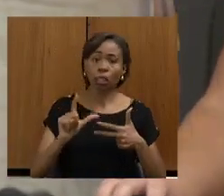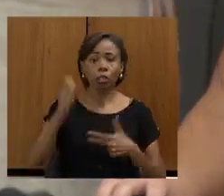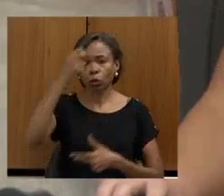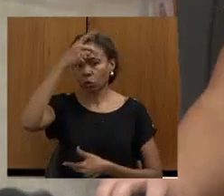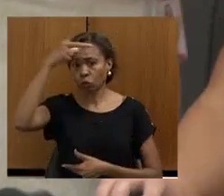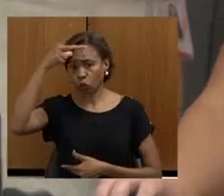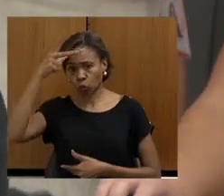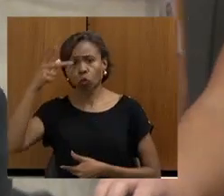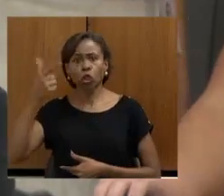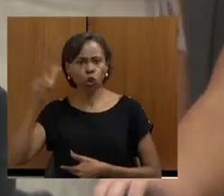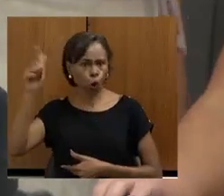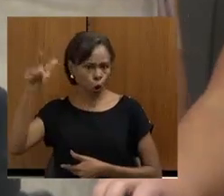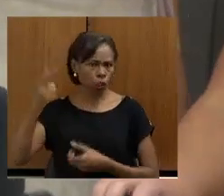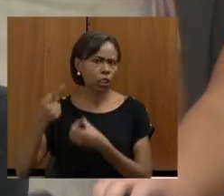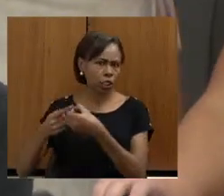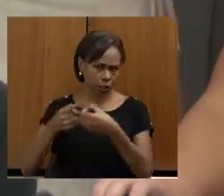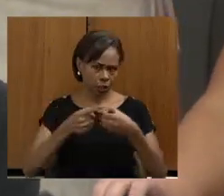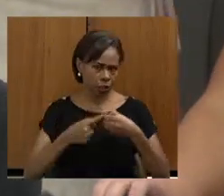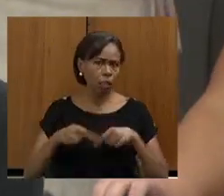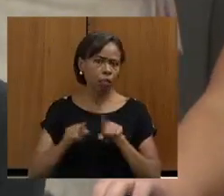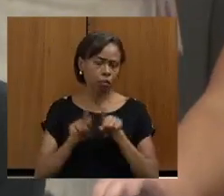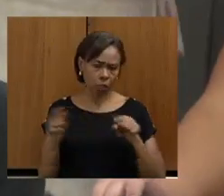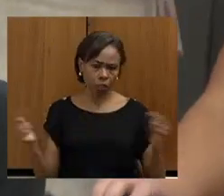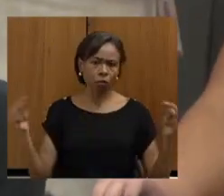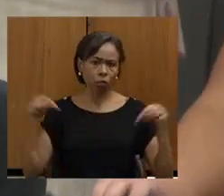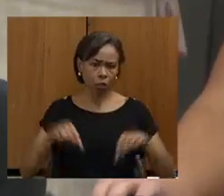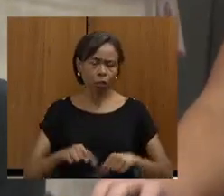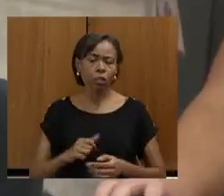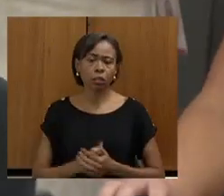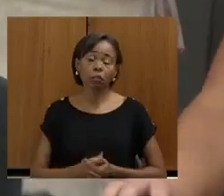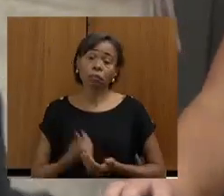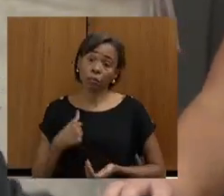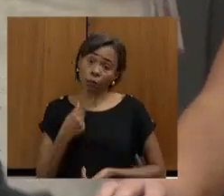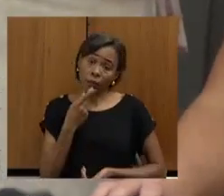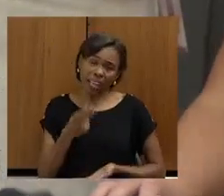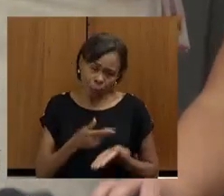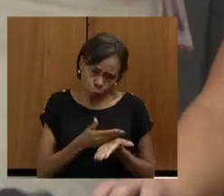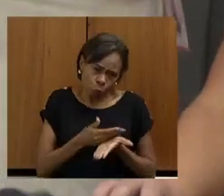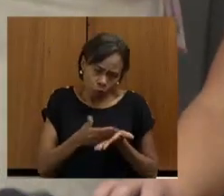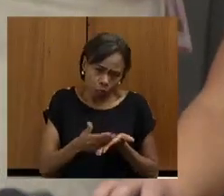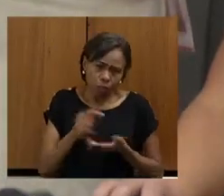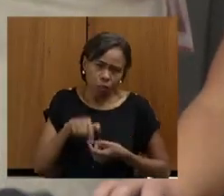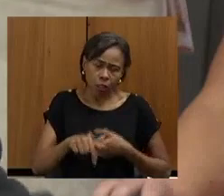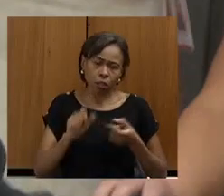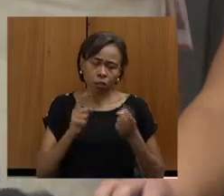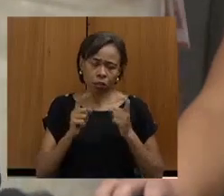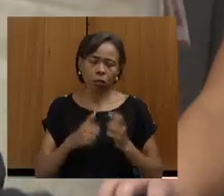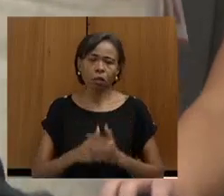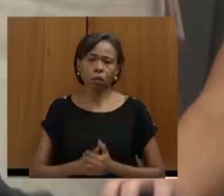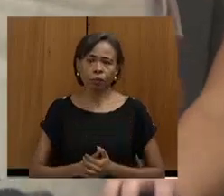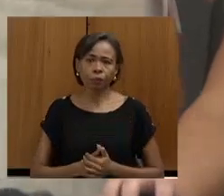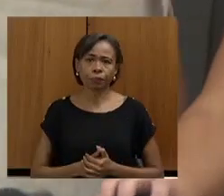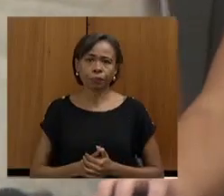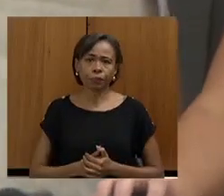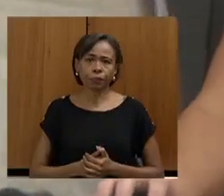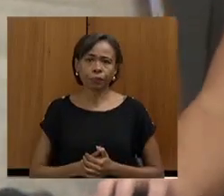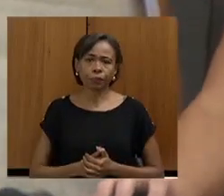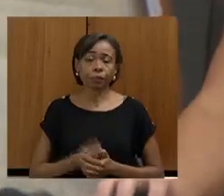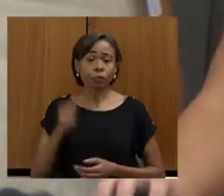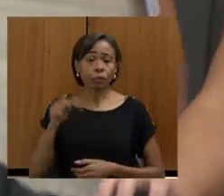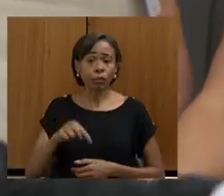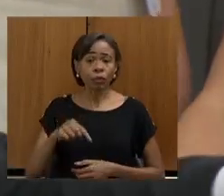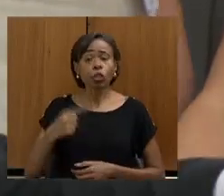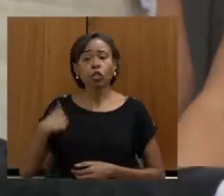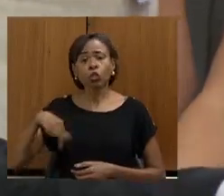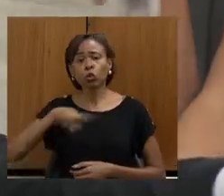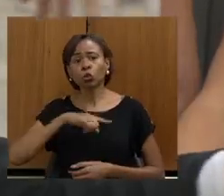presente de outros municípios, acompanhando essa situação. Como eu falei no início da minha, da audiência, aqui o